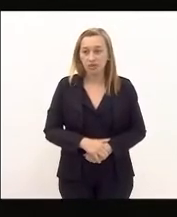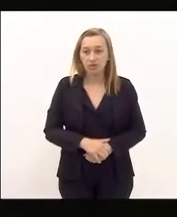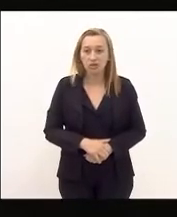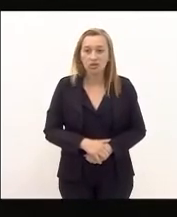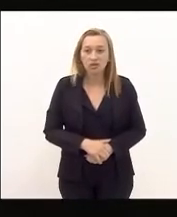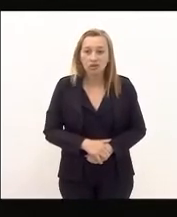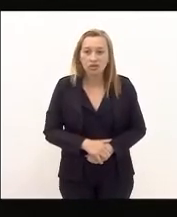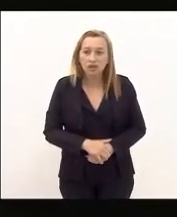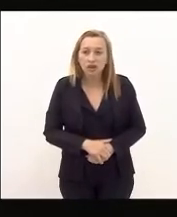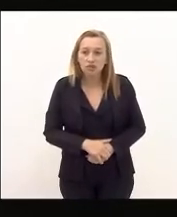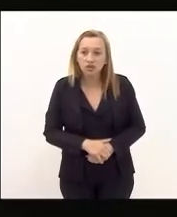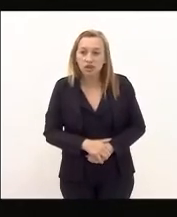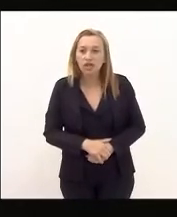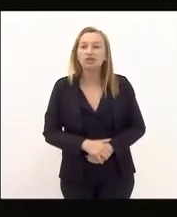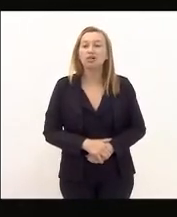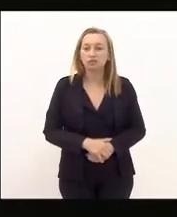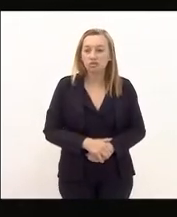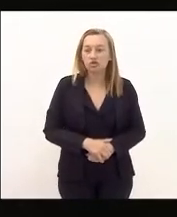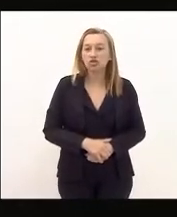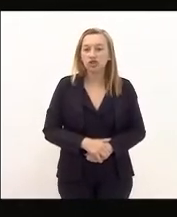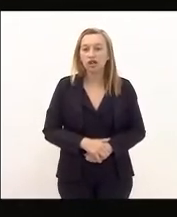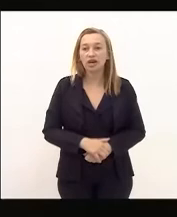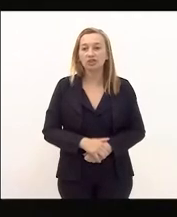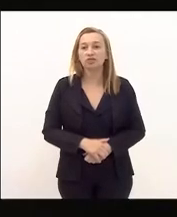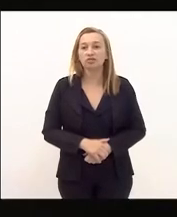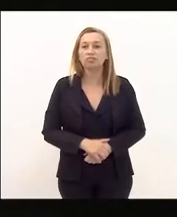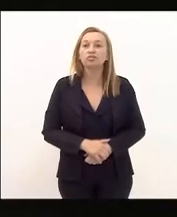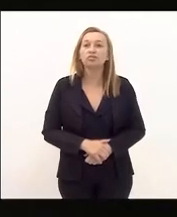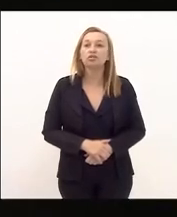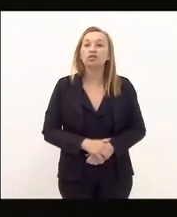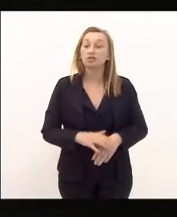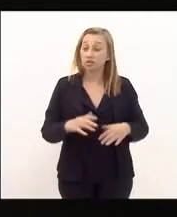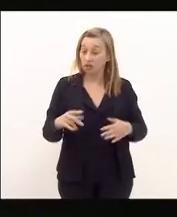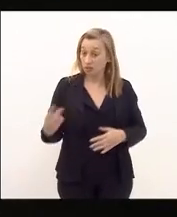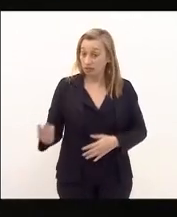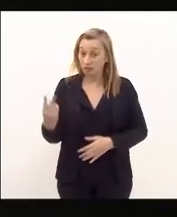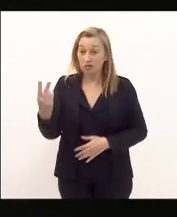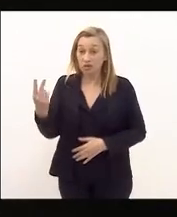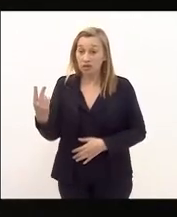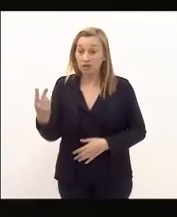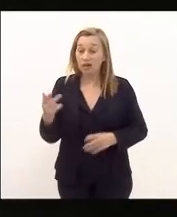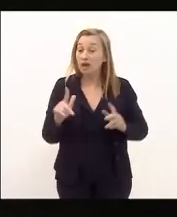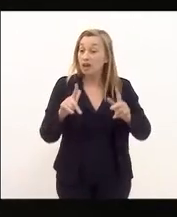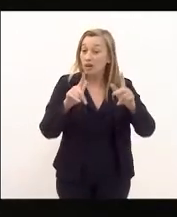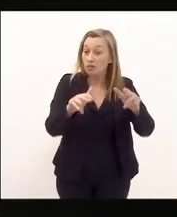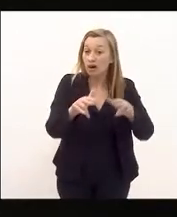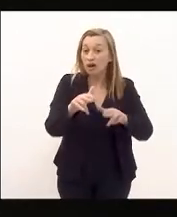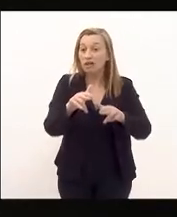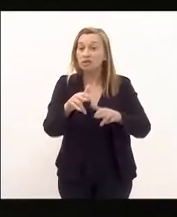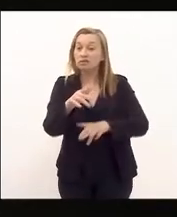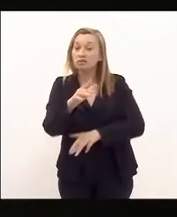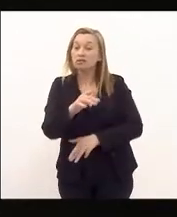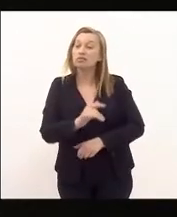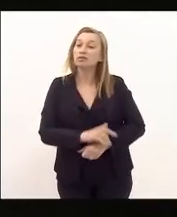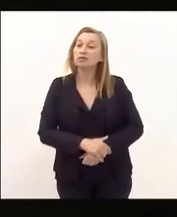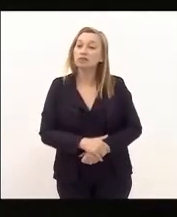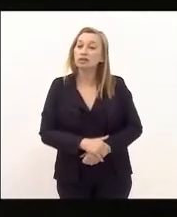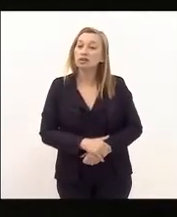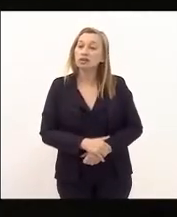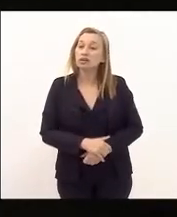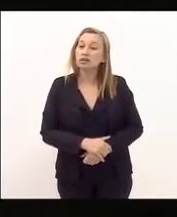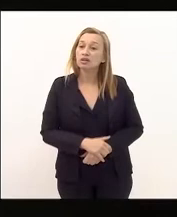é um projeto de extrema valia e é semelhante, nada mais, nada menos,